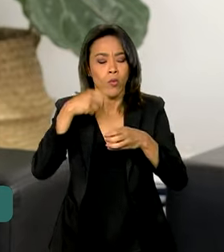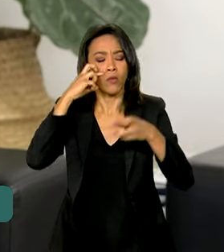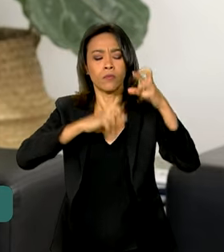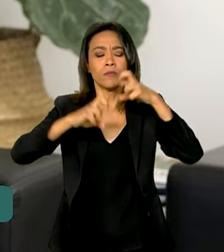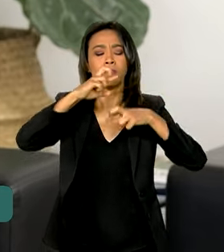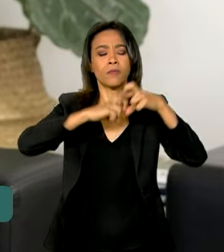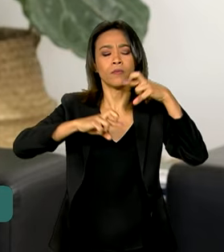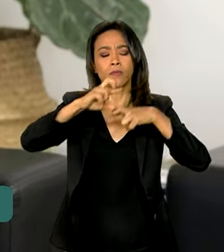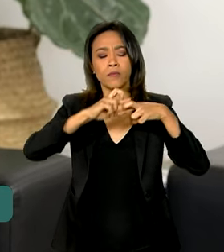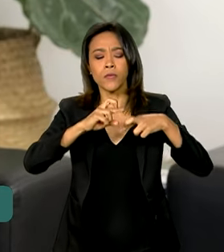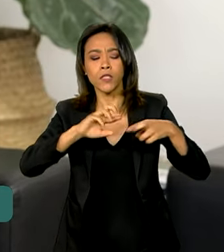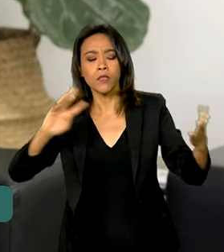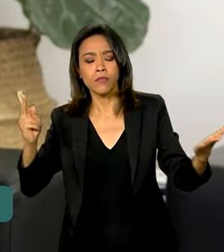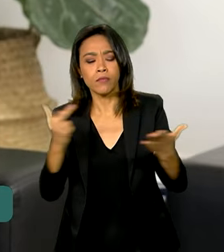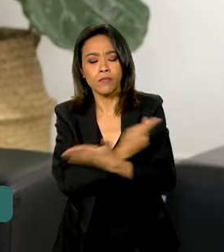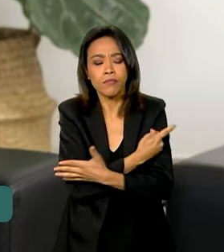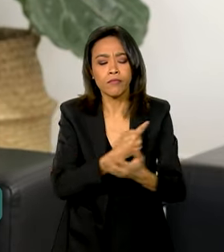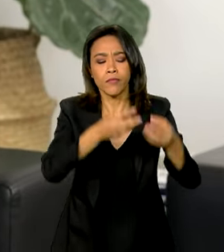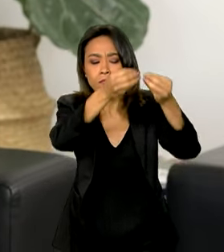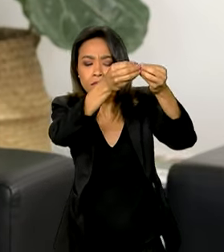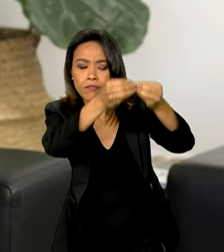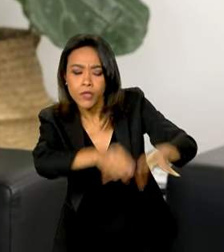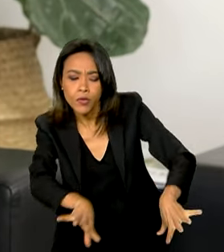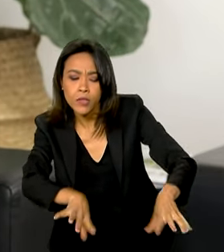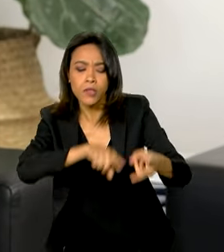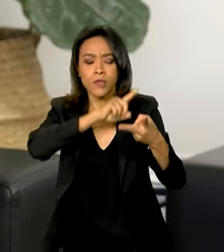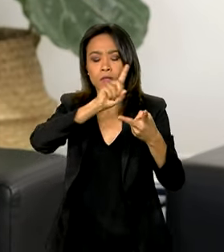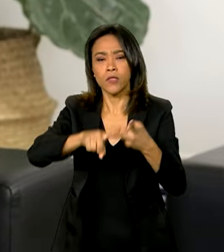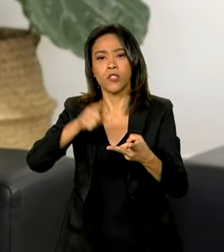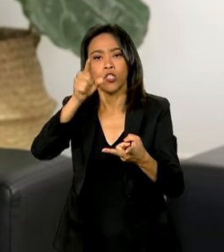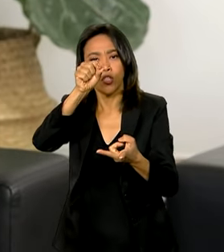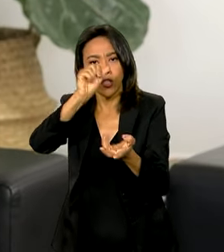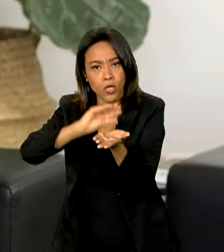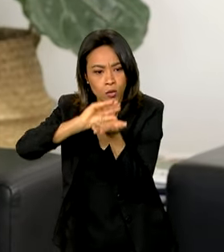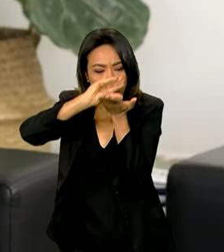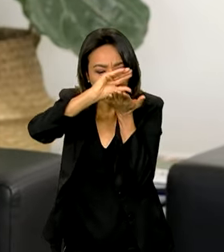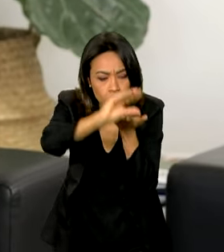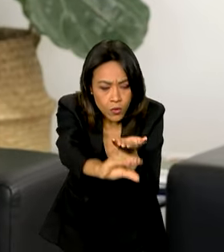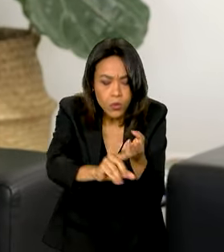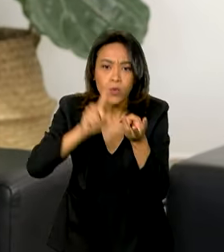resposta a desastres, nos recursos para reconstrução em municípios e de rodovias federais.